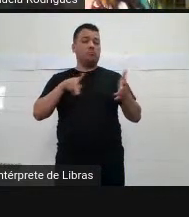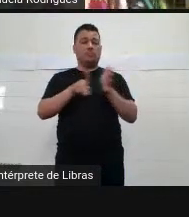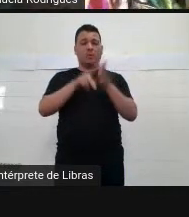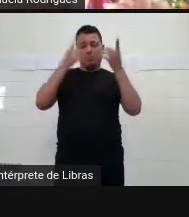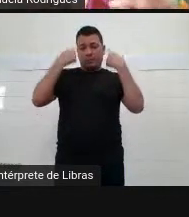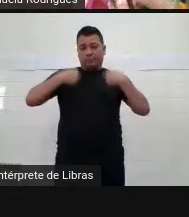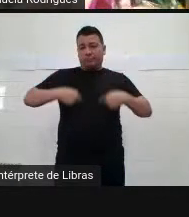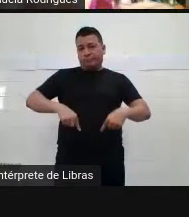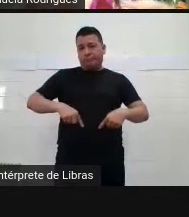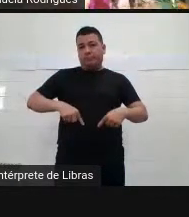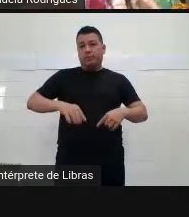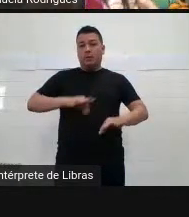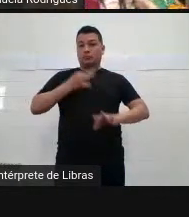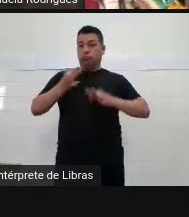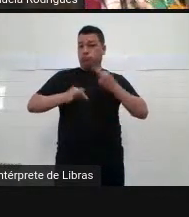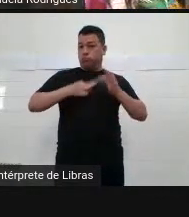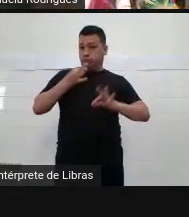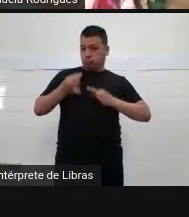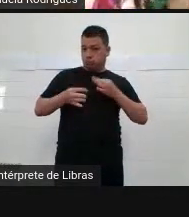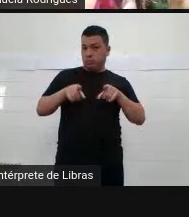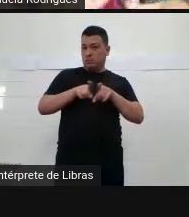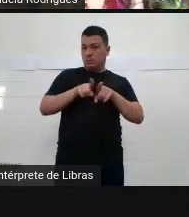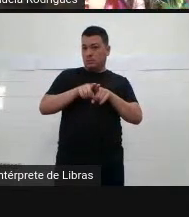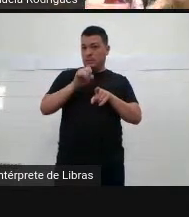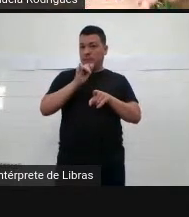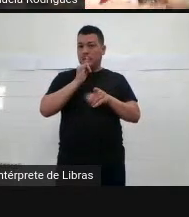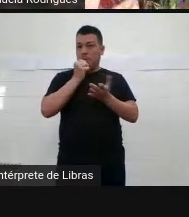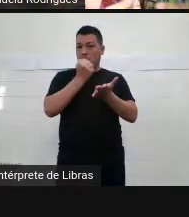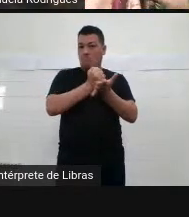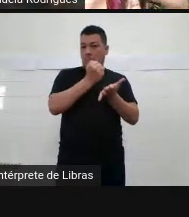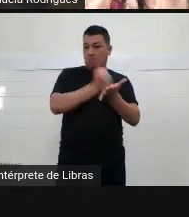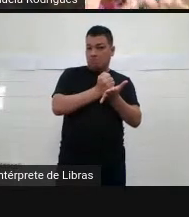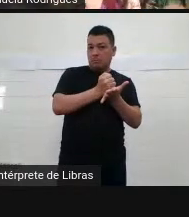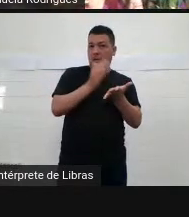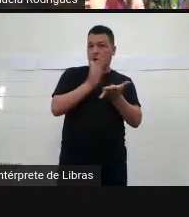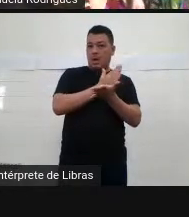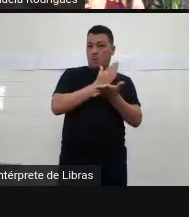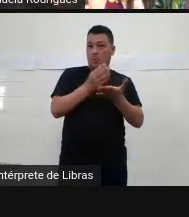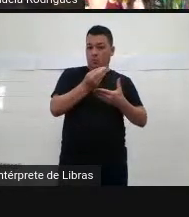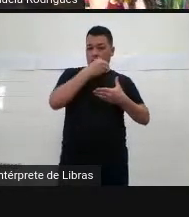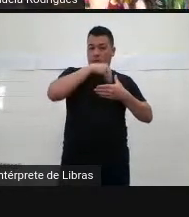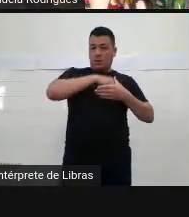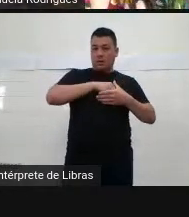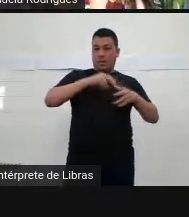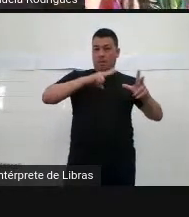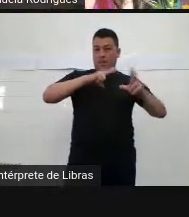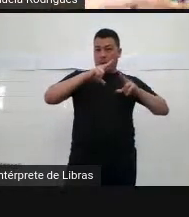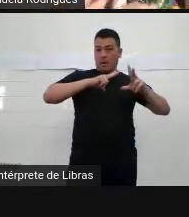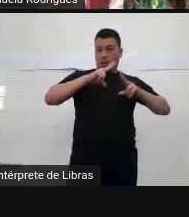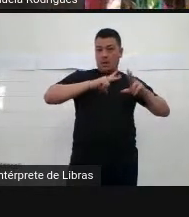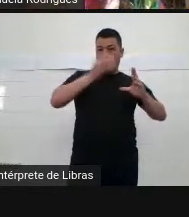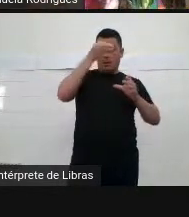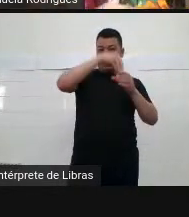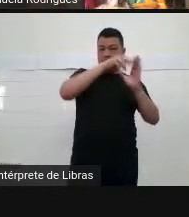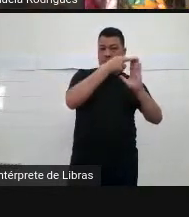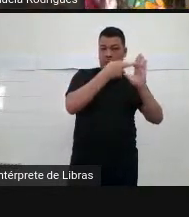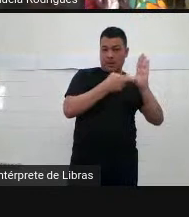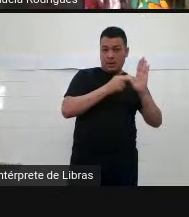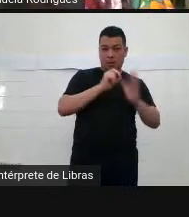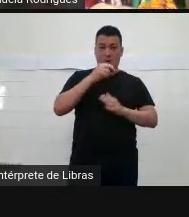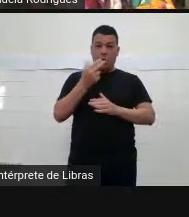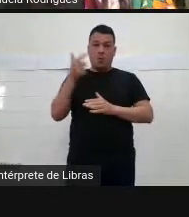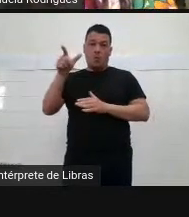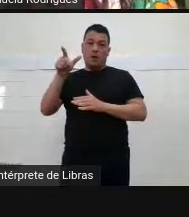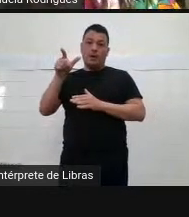corporais, né? Seja marcando alguns dentro do que vai chamar de normalidade e aqueles que